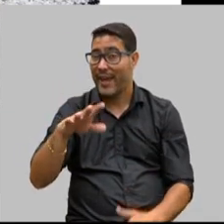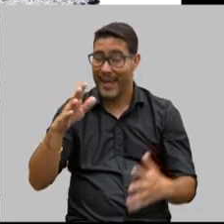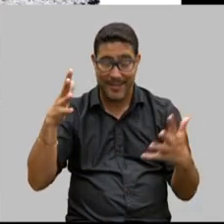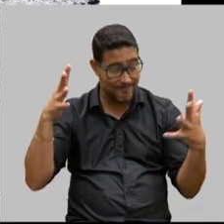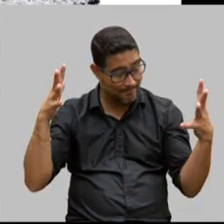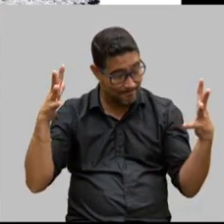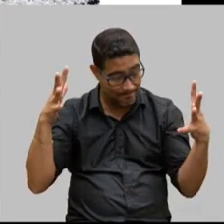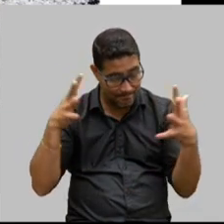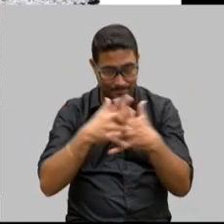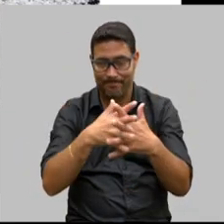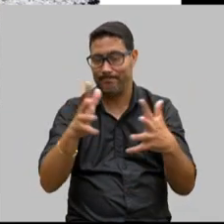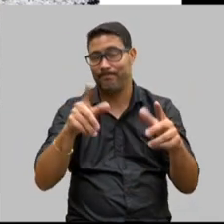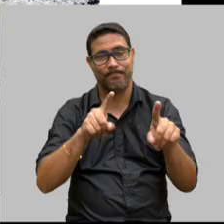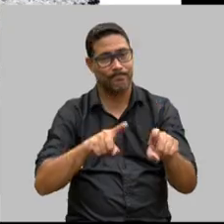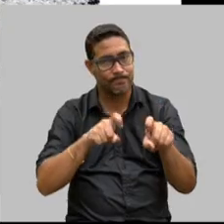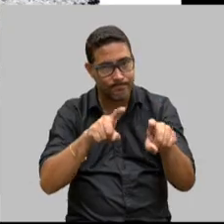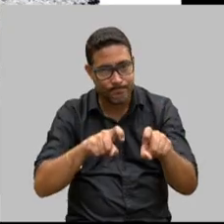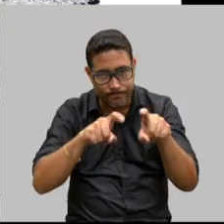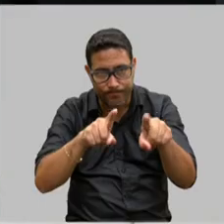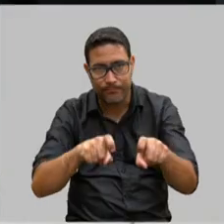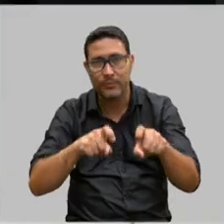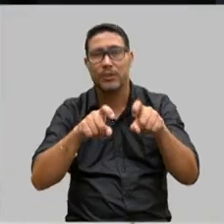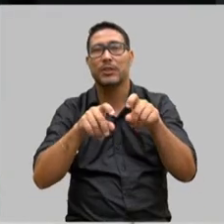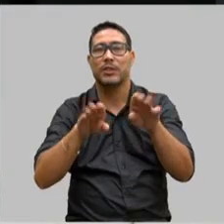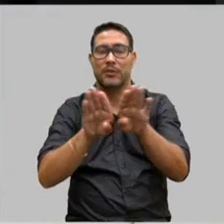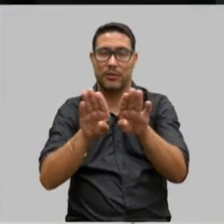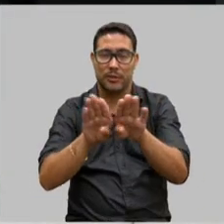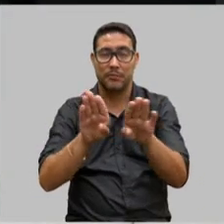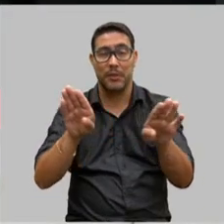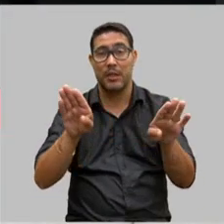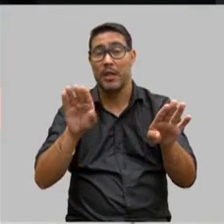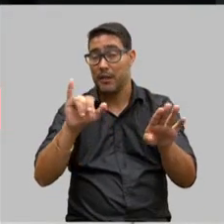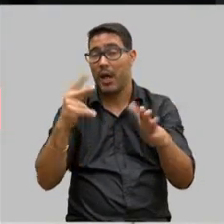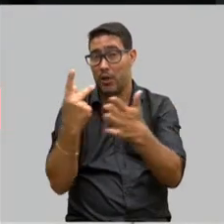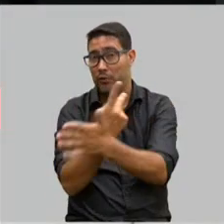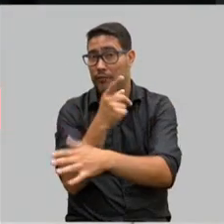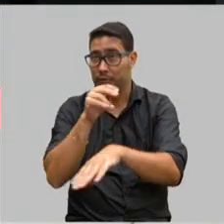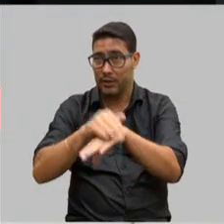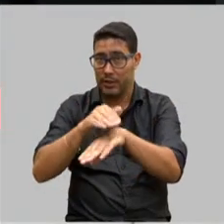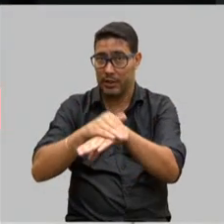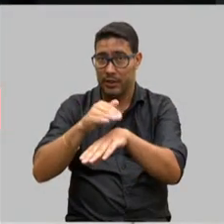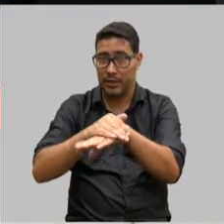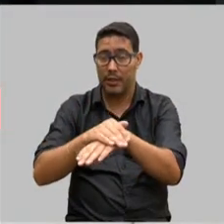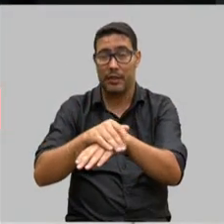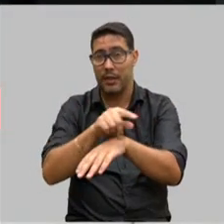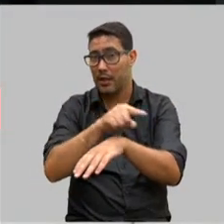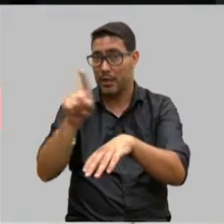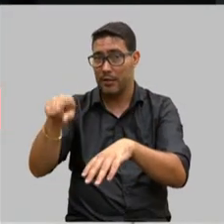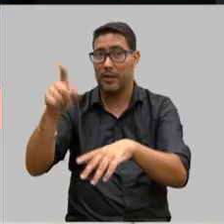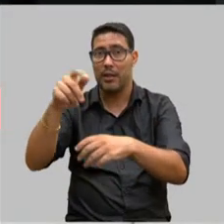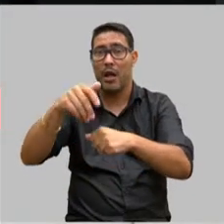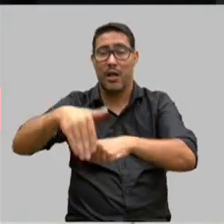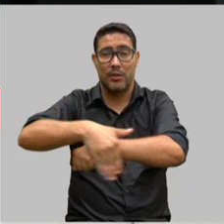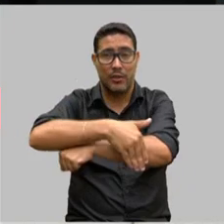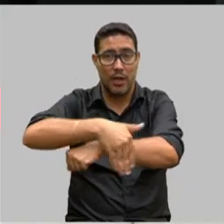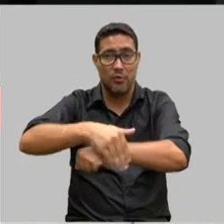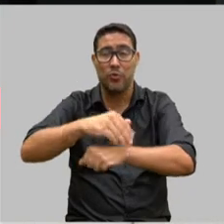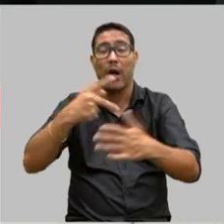as infraestruturas, e, quando ocorre nas estradas, pode levar aos